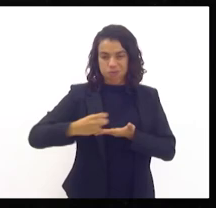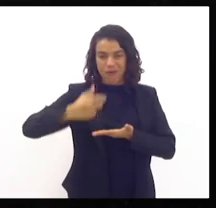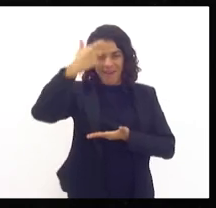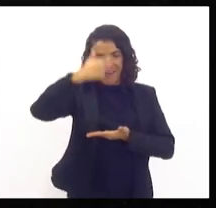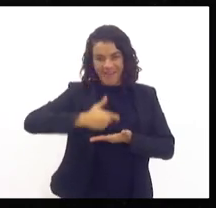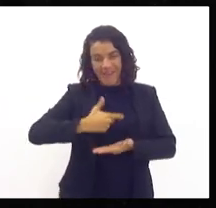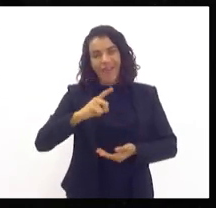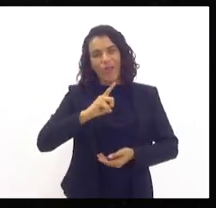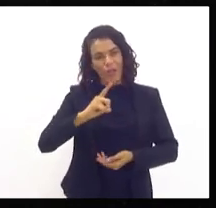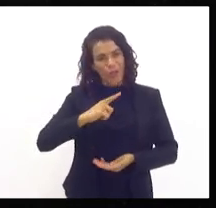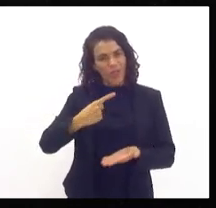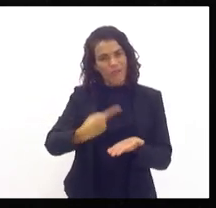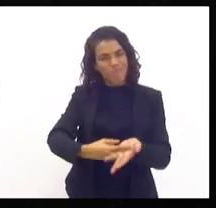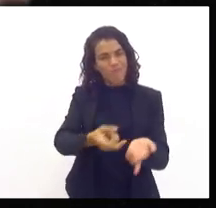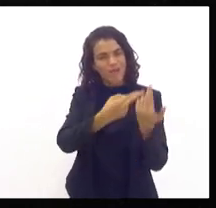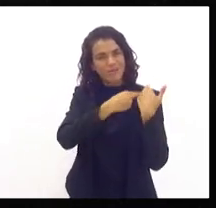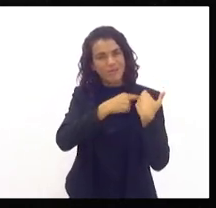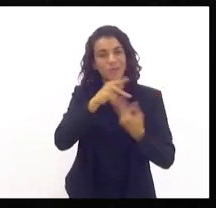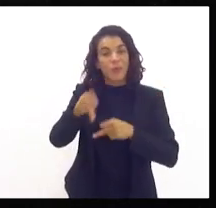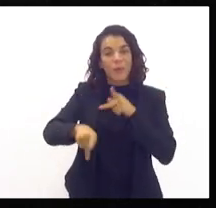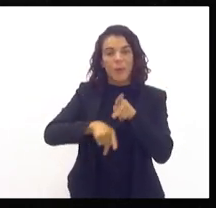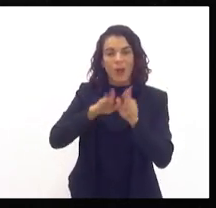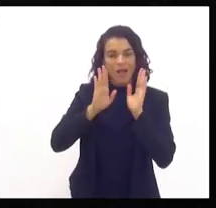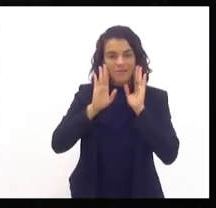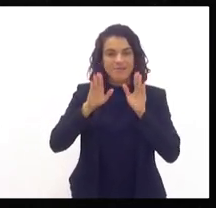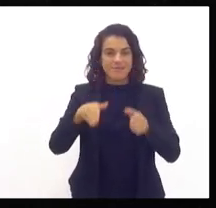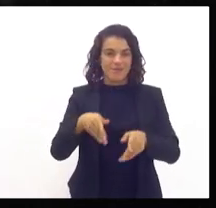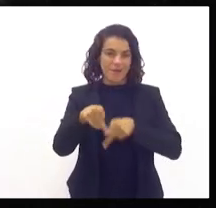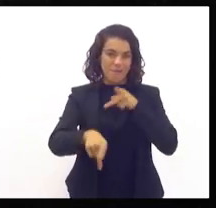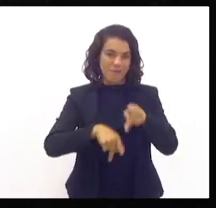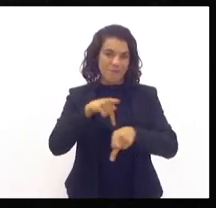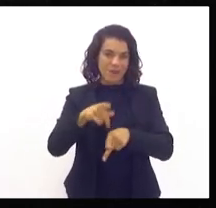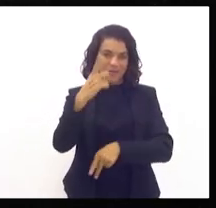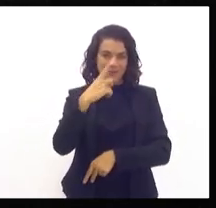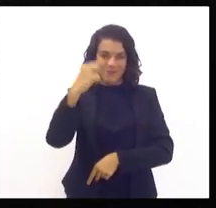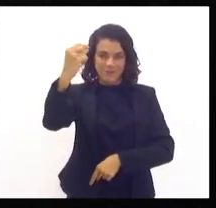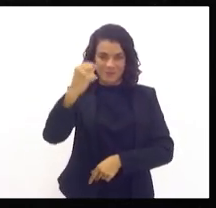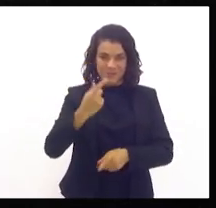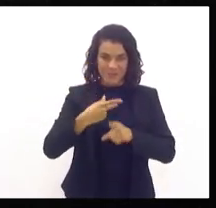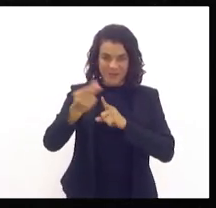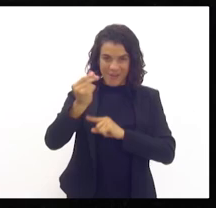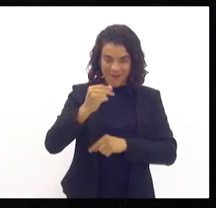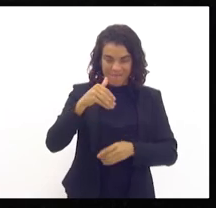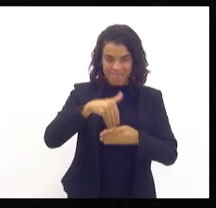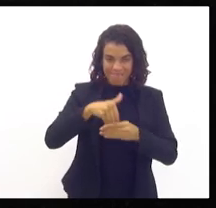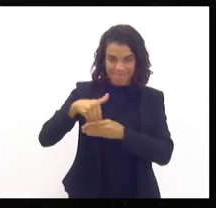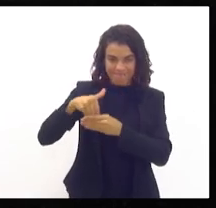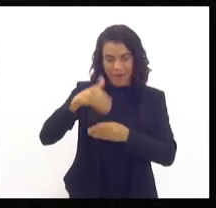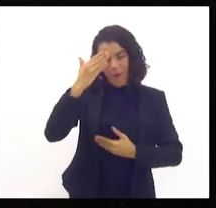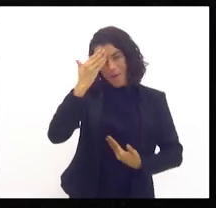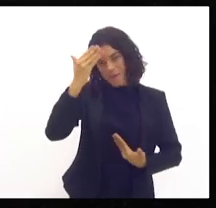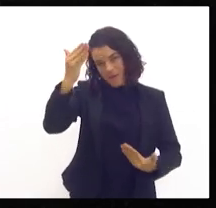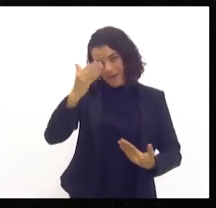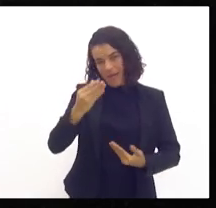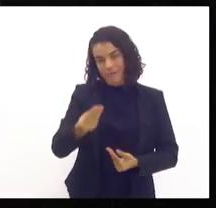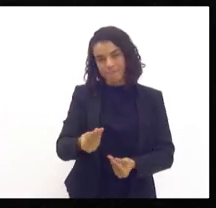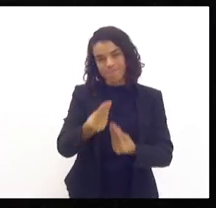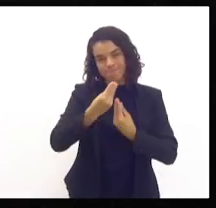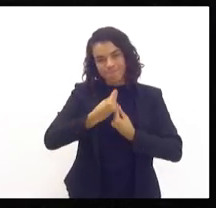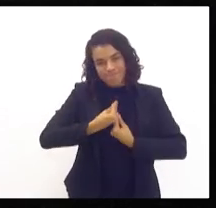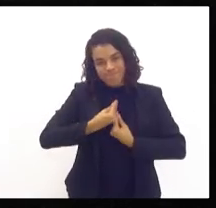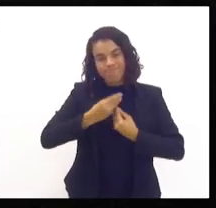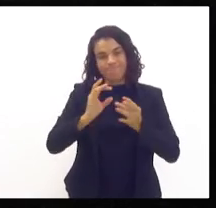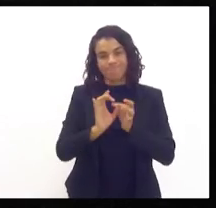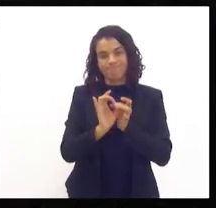um compromisso aqui é com a população que me colocaram aqui. Presidente Val, muito obrigado por ter concedido aqui